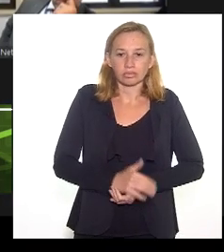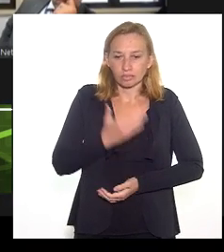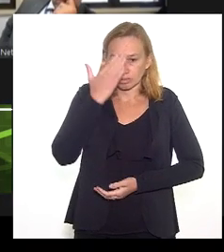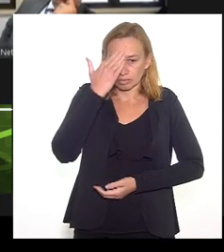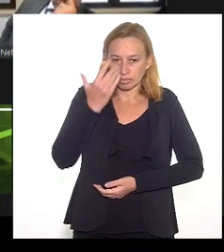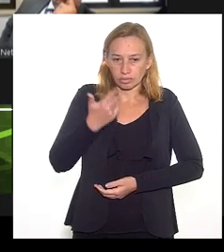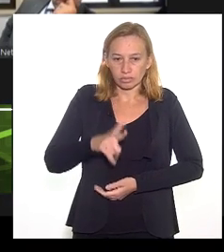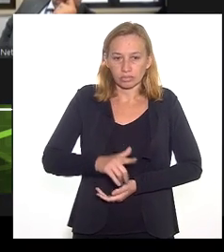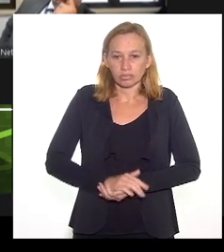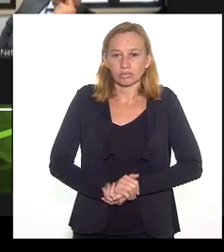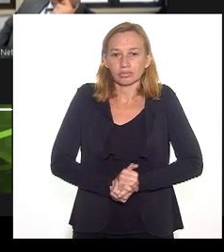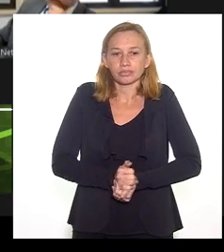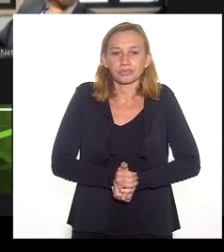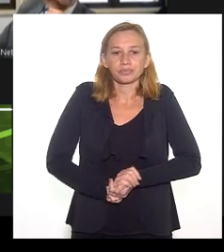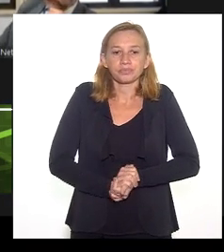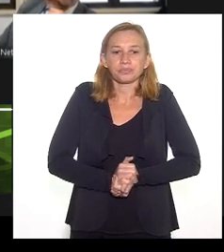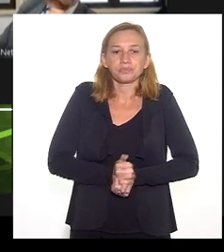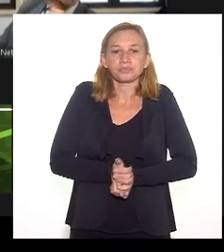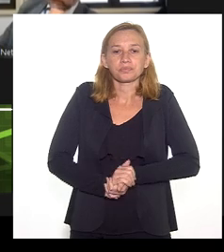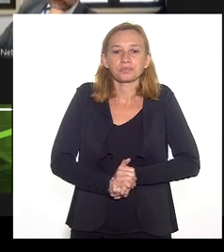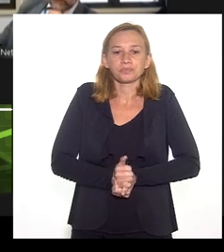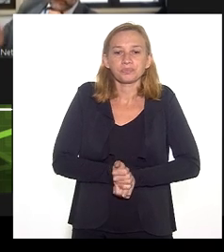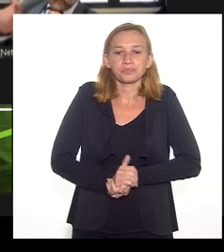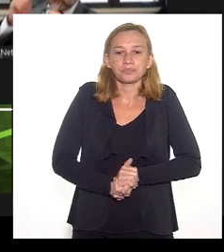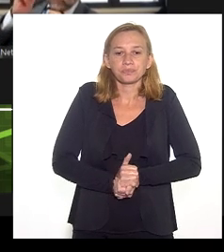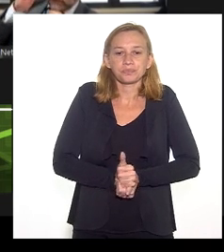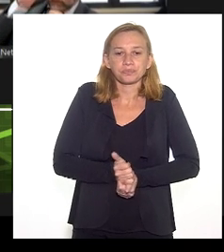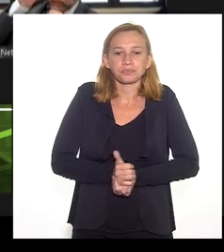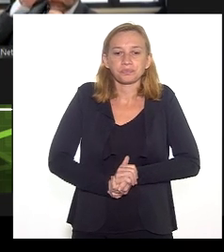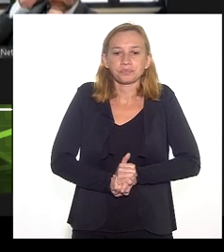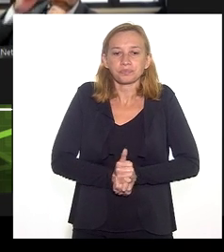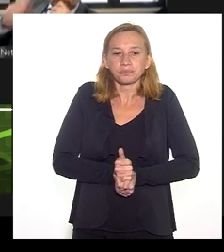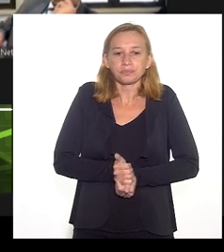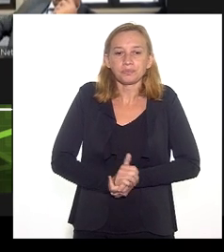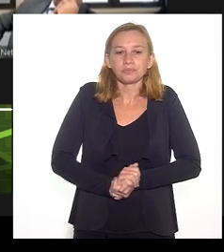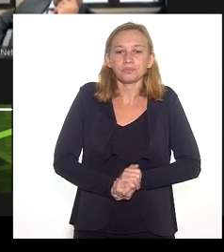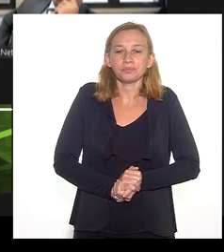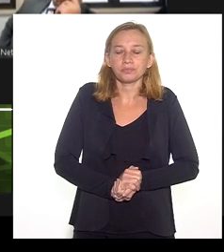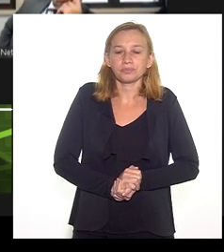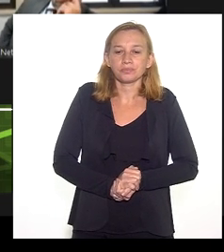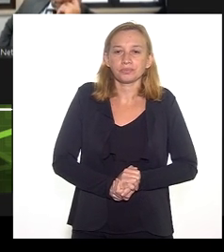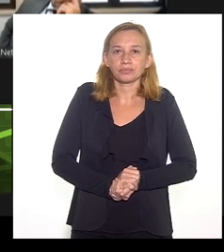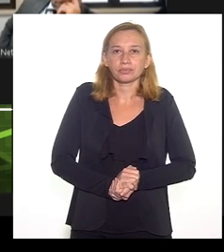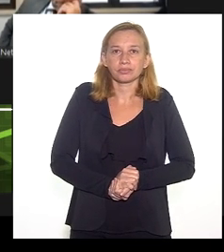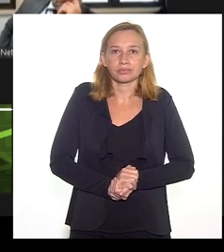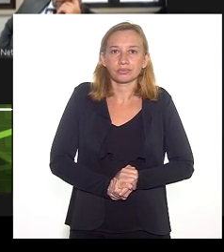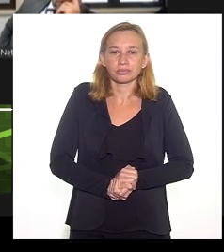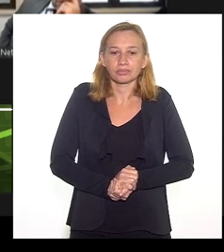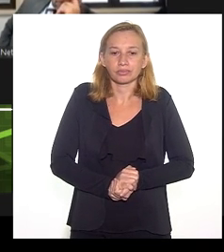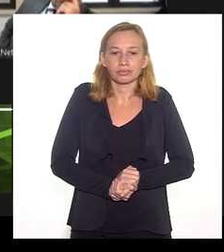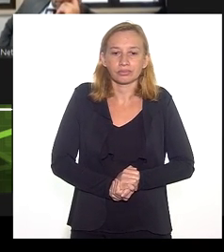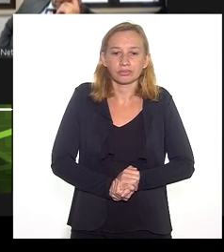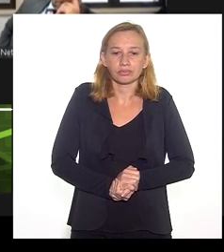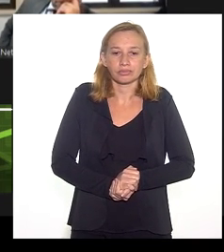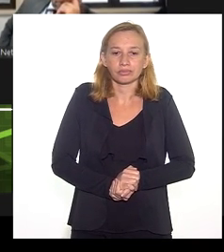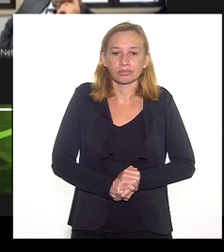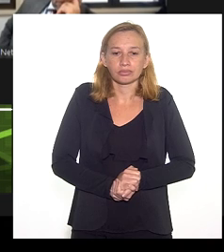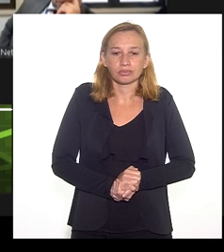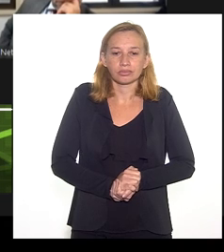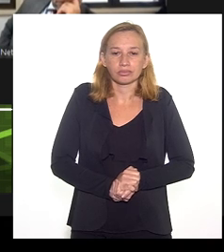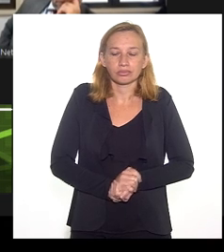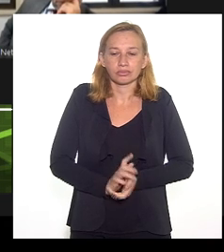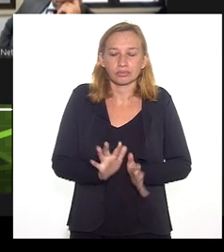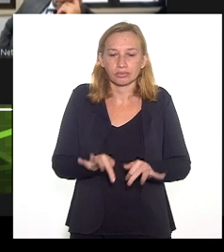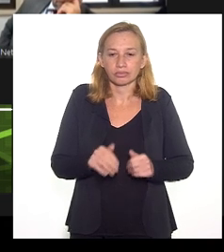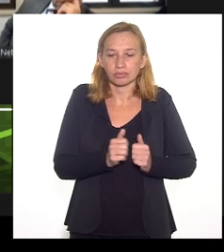agradeço novamente obrigado professora Renata Gama pelas do ERG fazer ao final